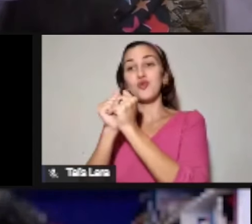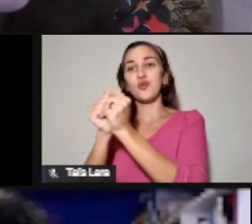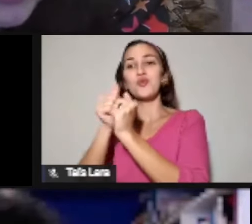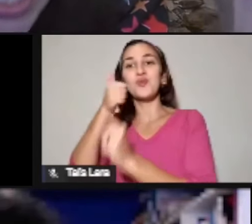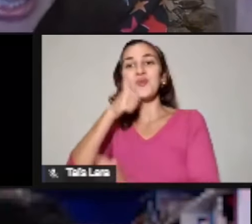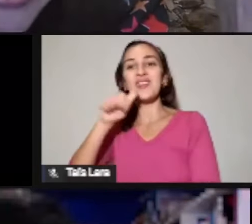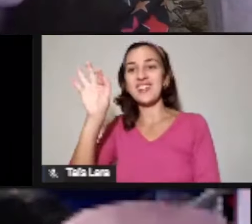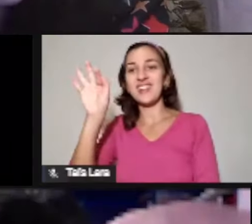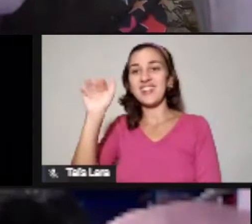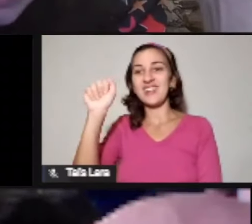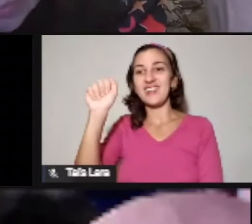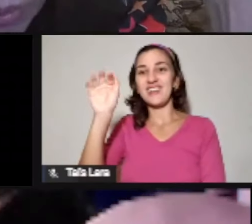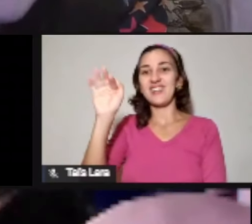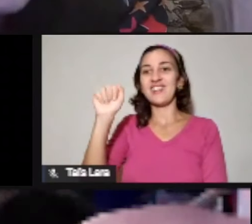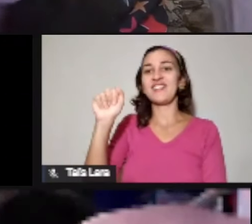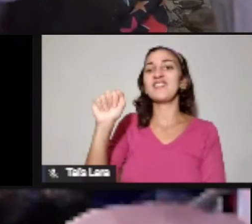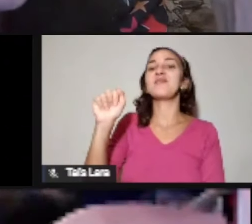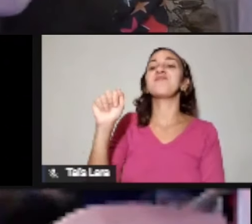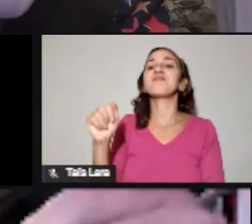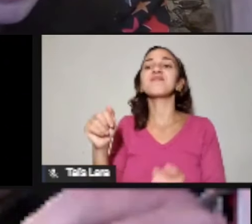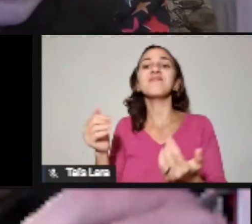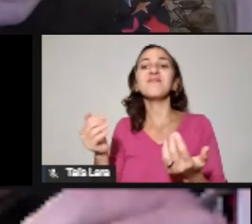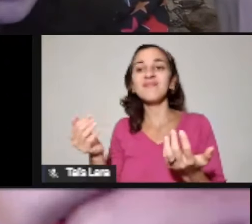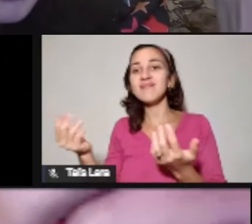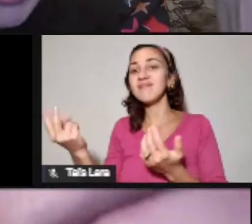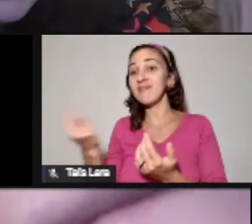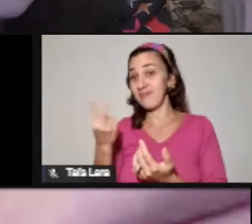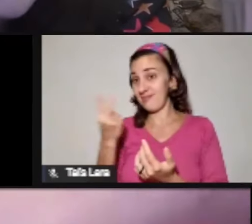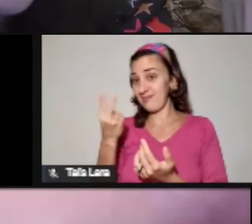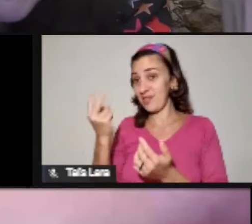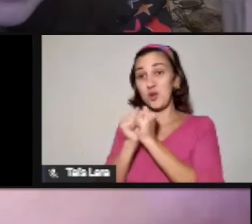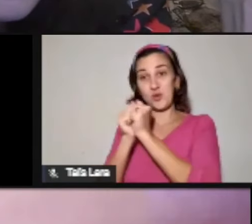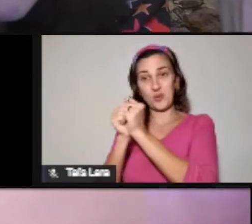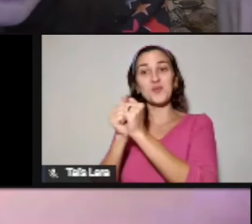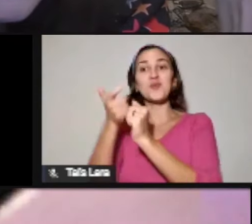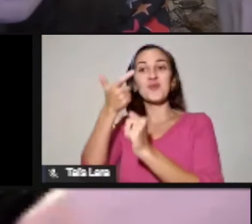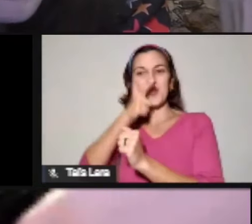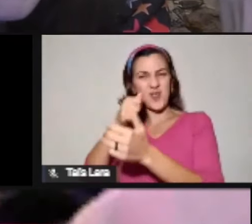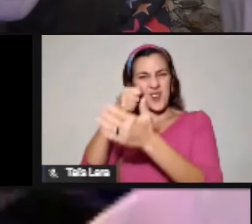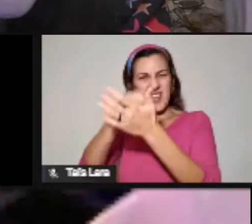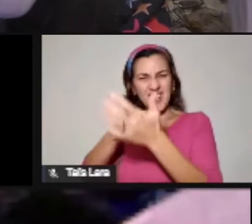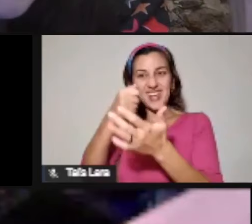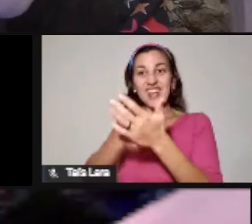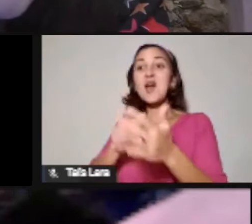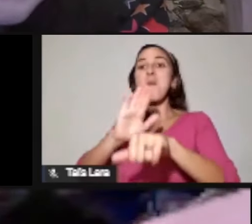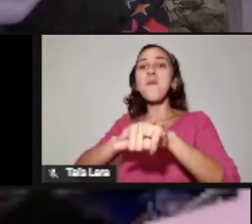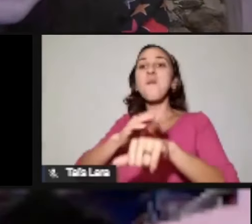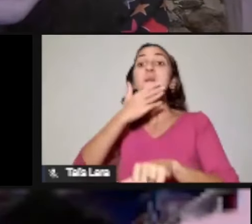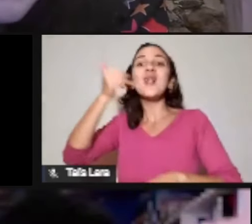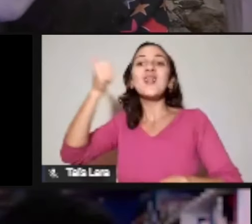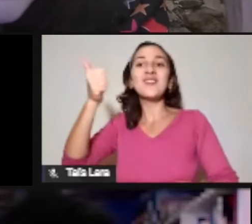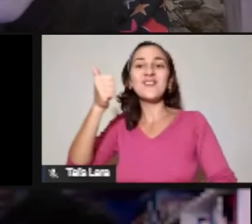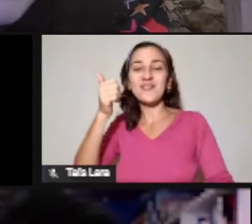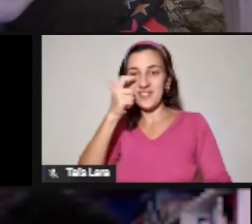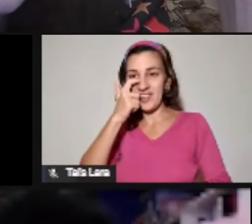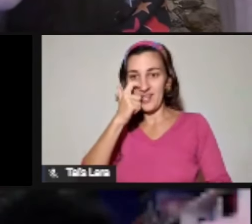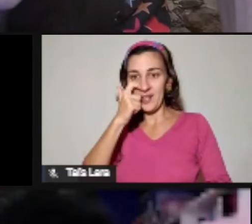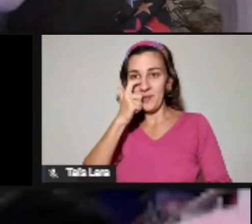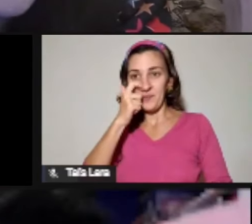eu tô ainda mostrando a fitinha da proteção esticada, tá? E Fafá também está mostrando. A Fafá está sinalizando